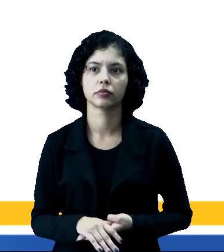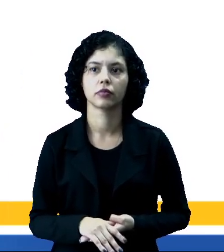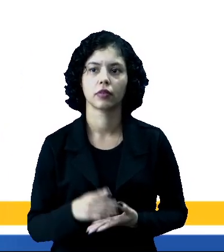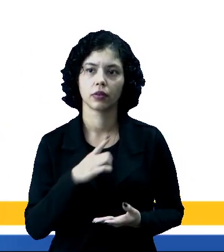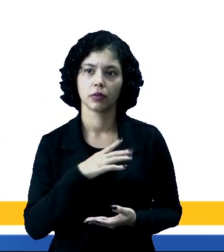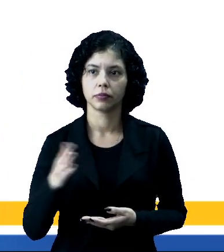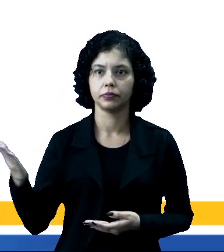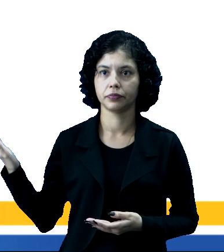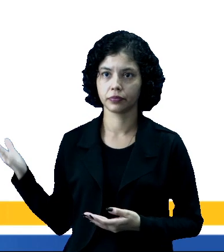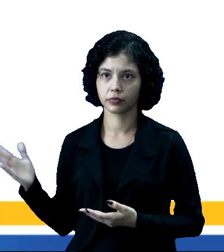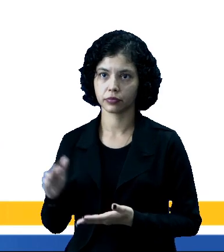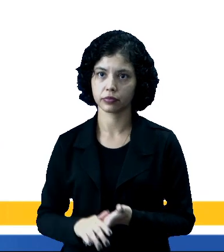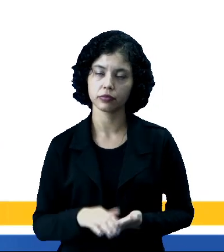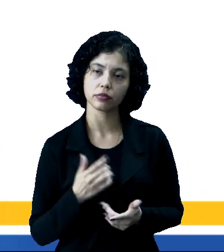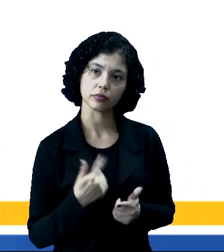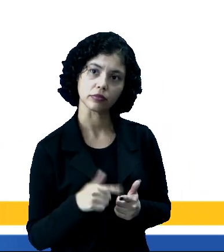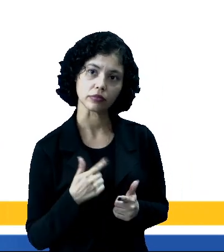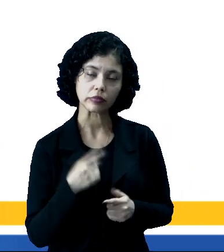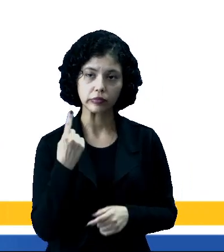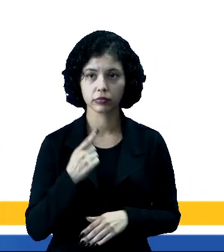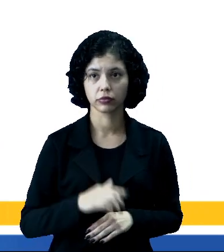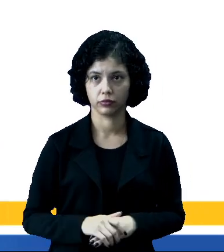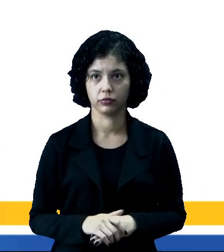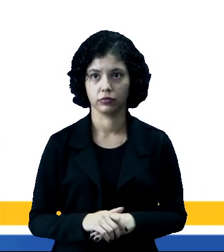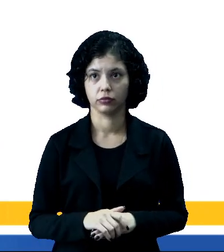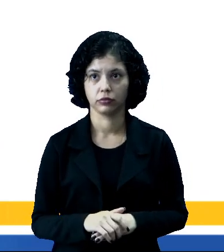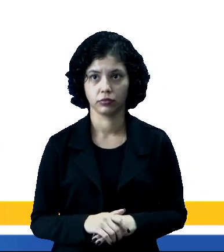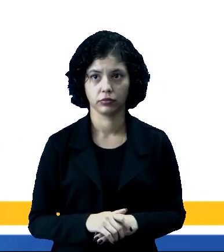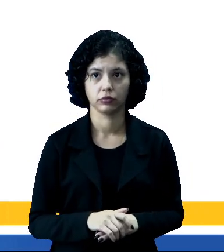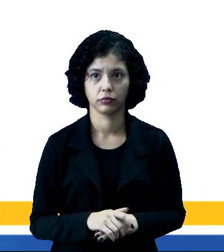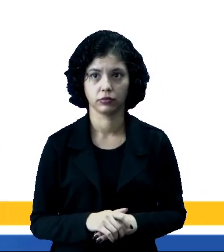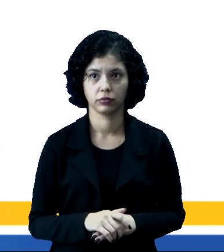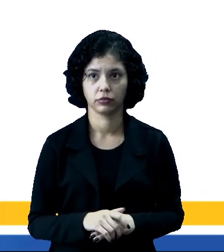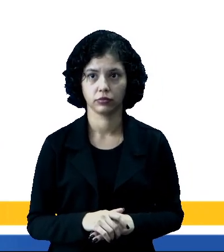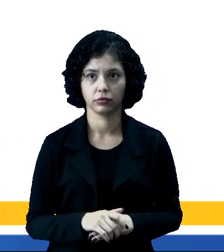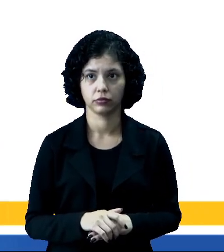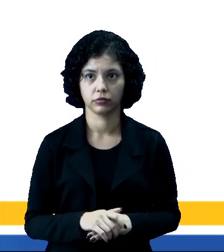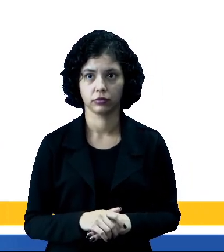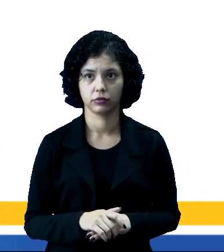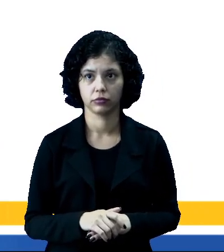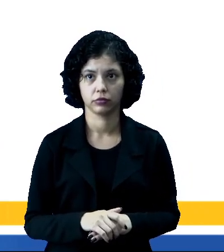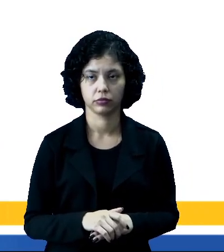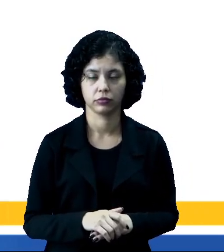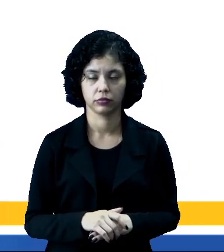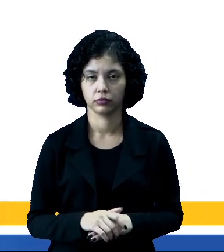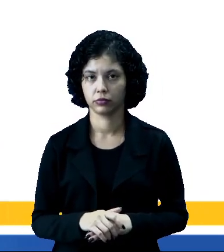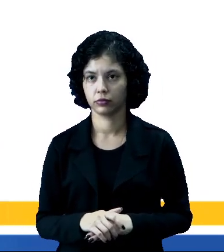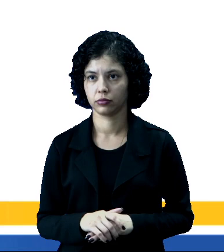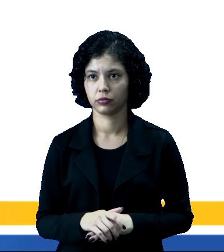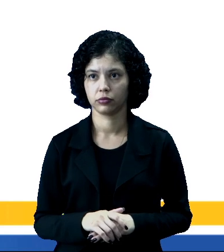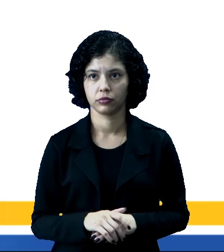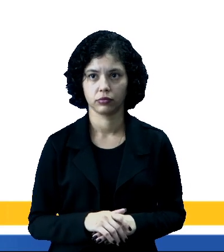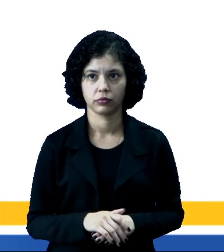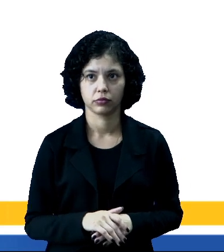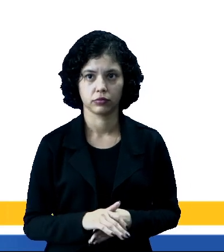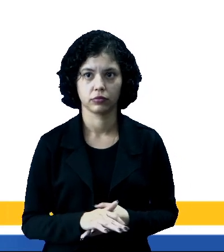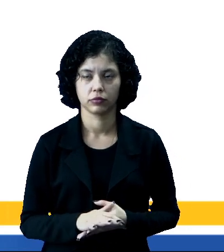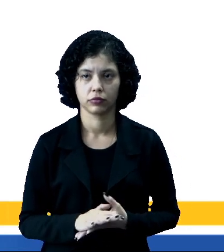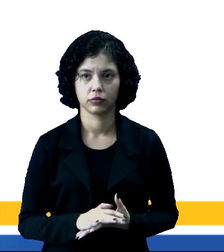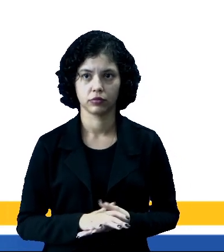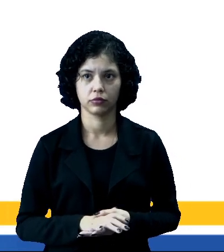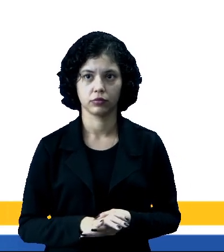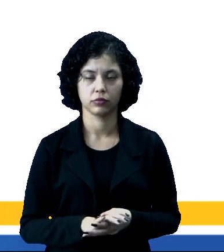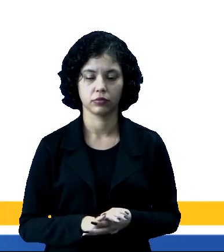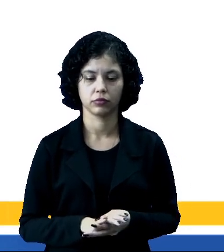Temos aqui a situação 1, né? Marisol lê o periódico que as classes retornarão à